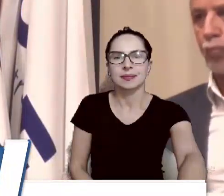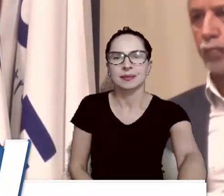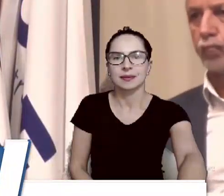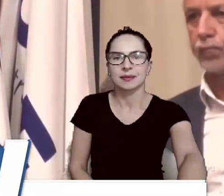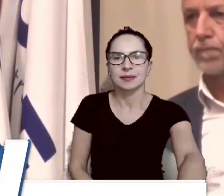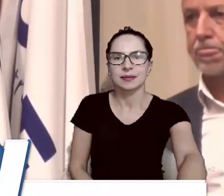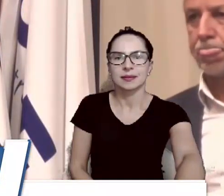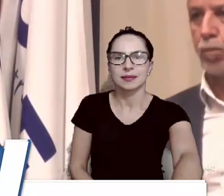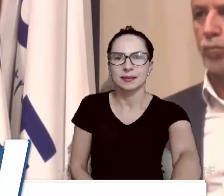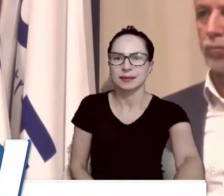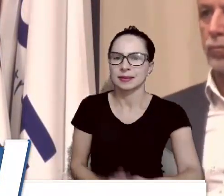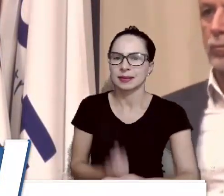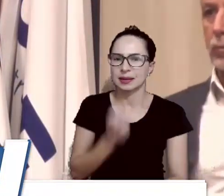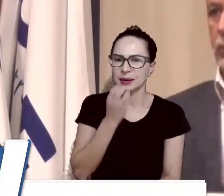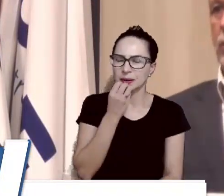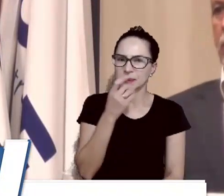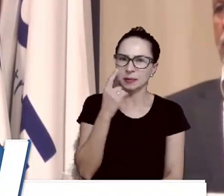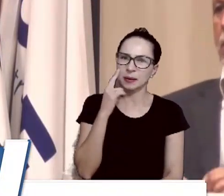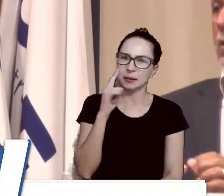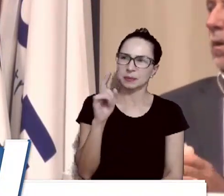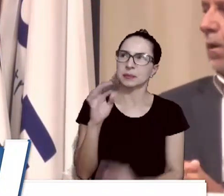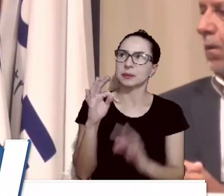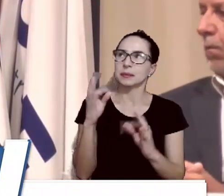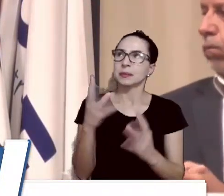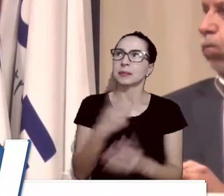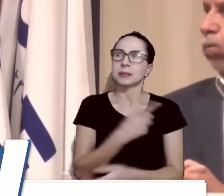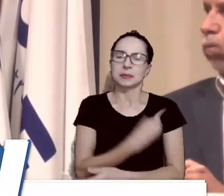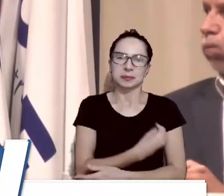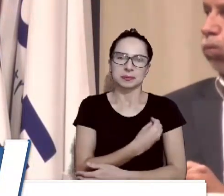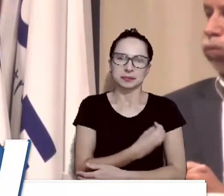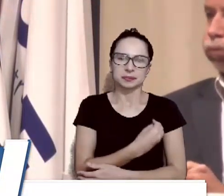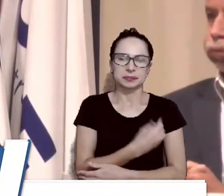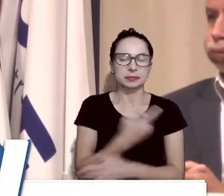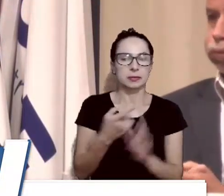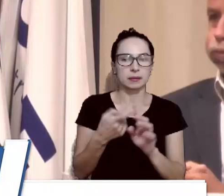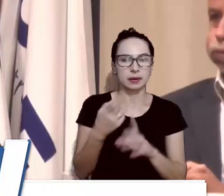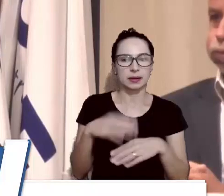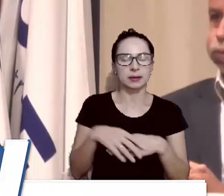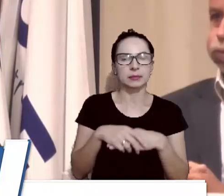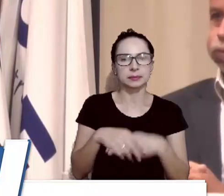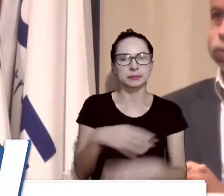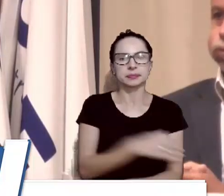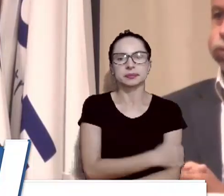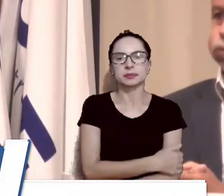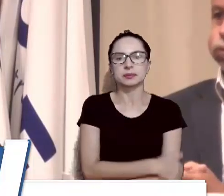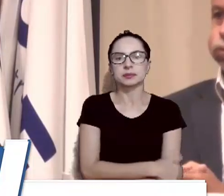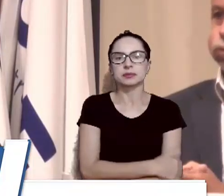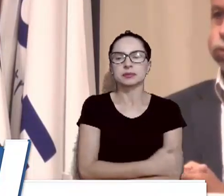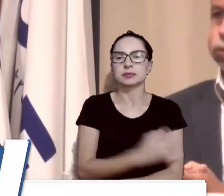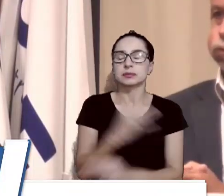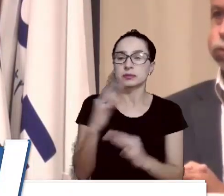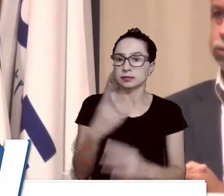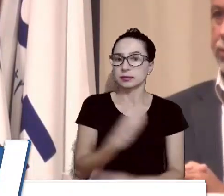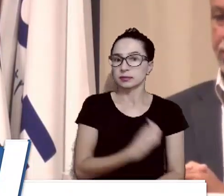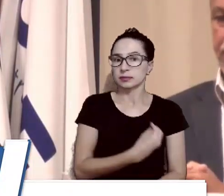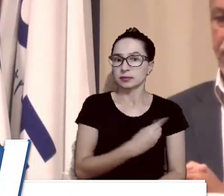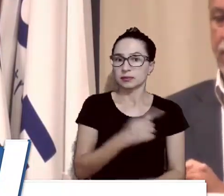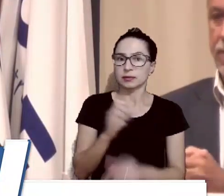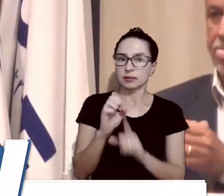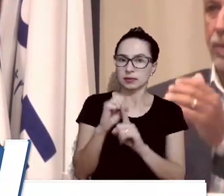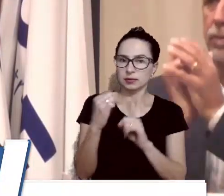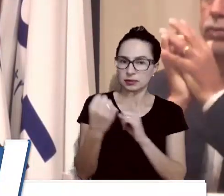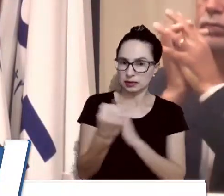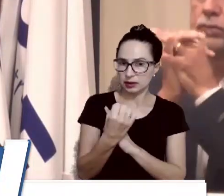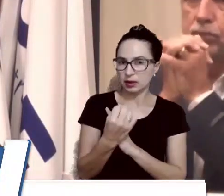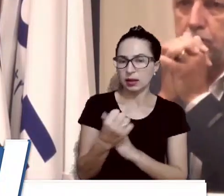Bom dia a todas as pessoas presentes. Em primeiro lugar, queria cumprimentar todo mundo que está aqui na Casa Legislativa, sociedade civil,